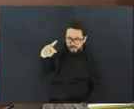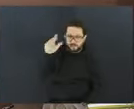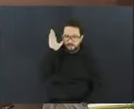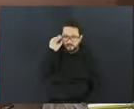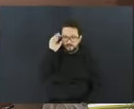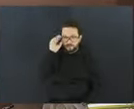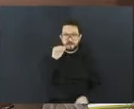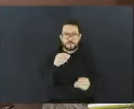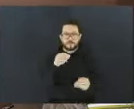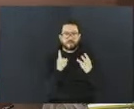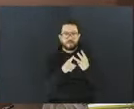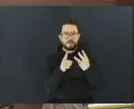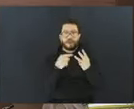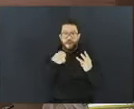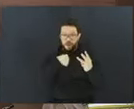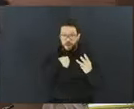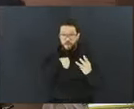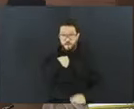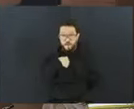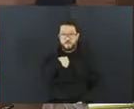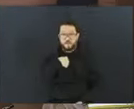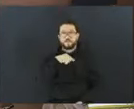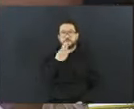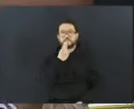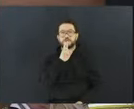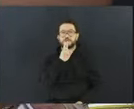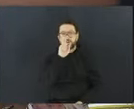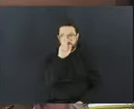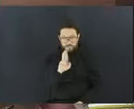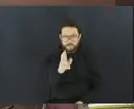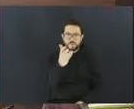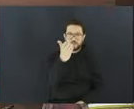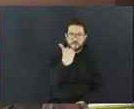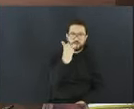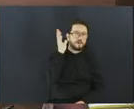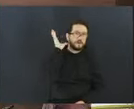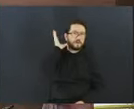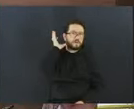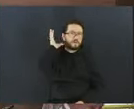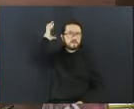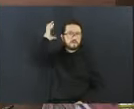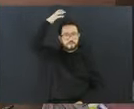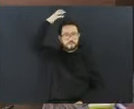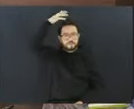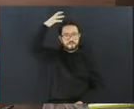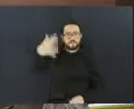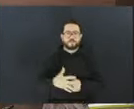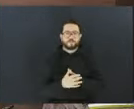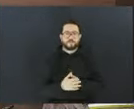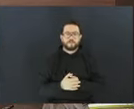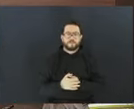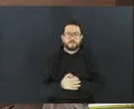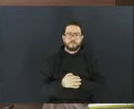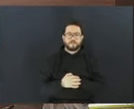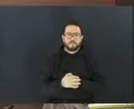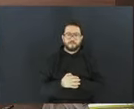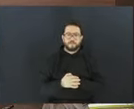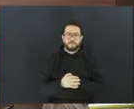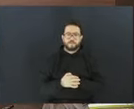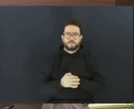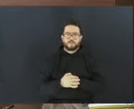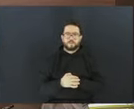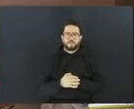responder aos questionamentos do vereador Renato. Então, sobre a letalidade, né,